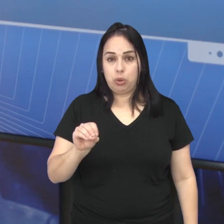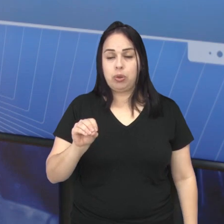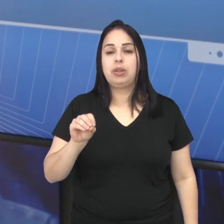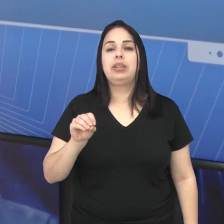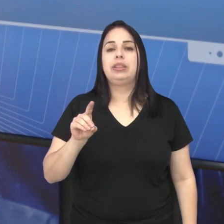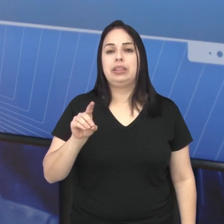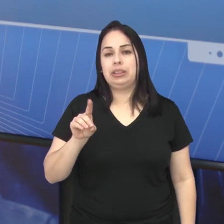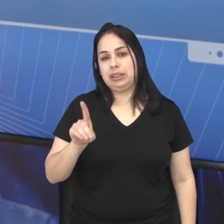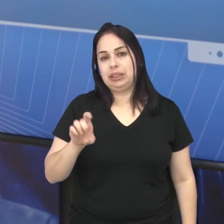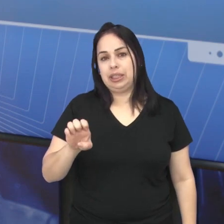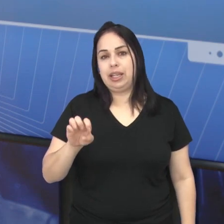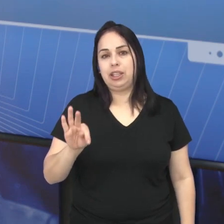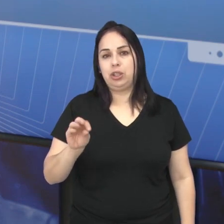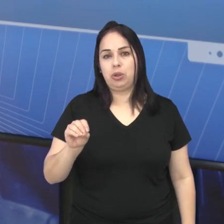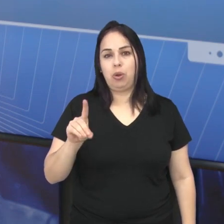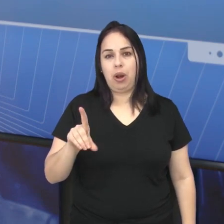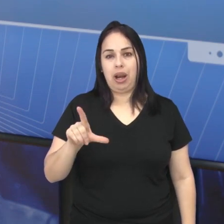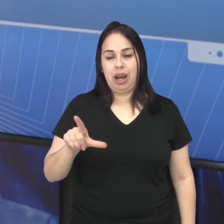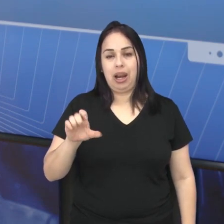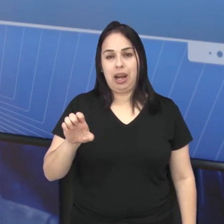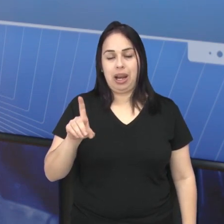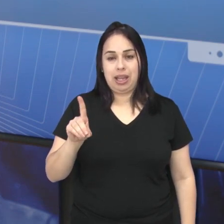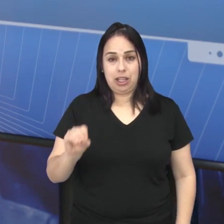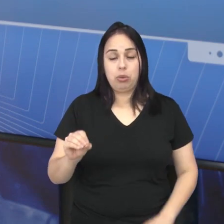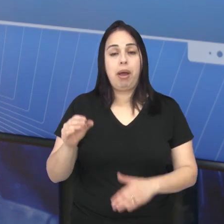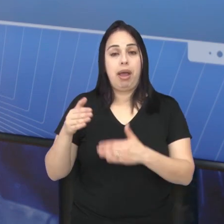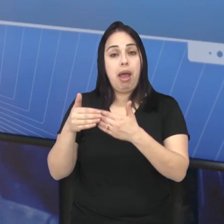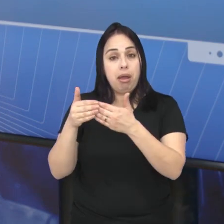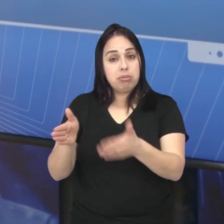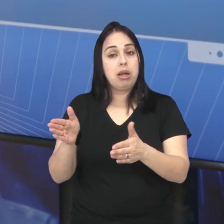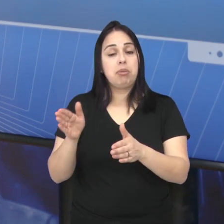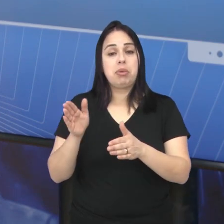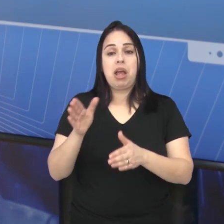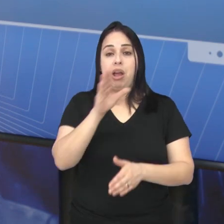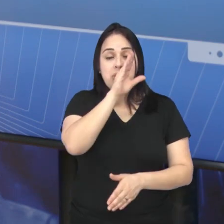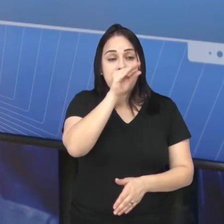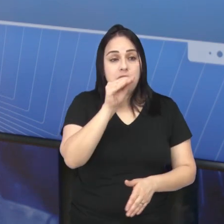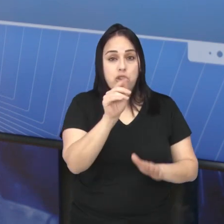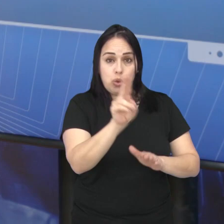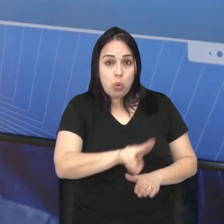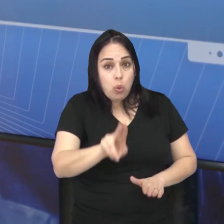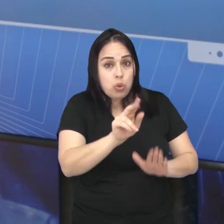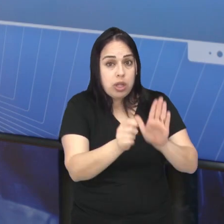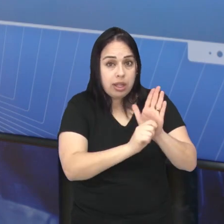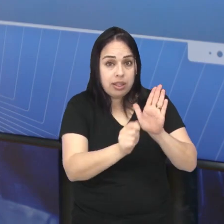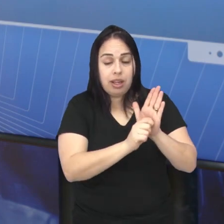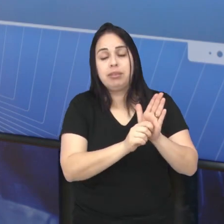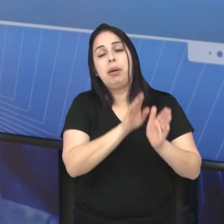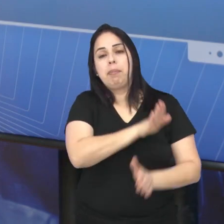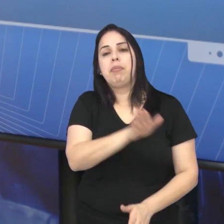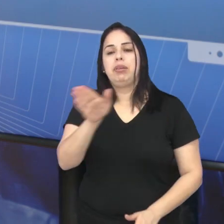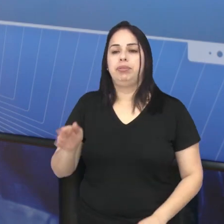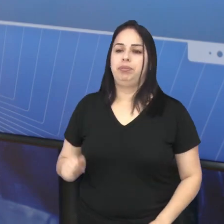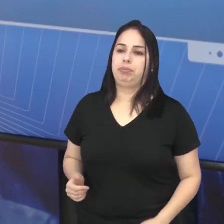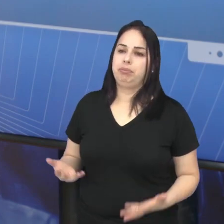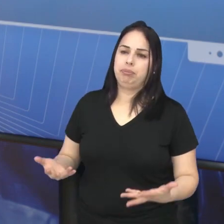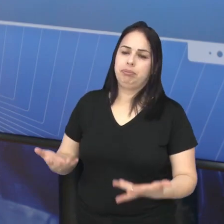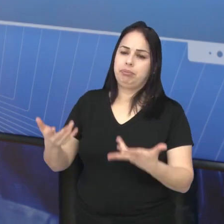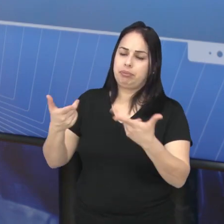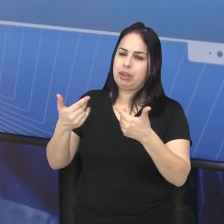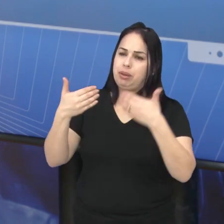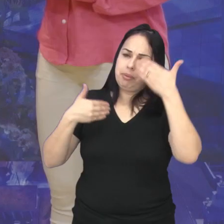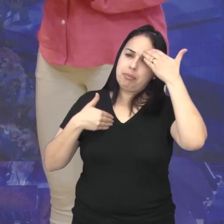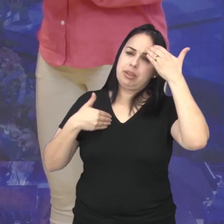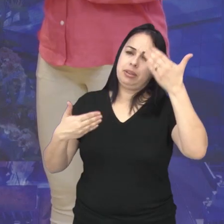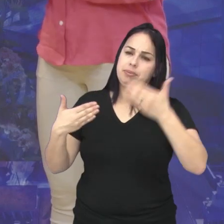Pedro de Toledo. Lá também é um serviço portas abertas para os adolescentes que fazem uso da dependência química.